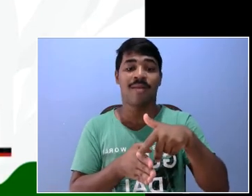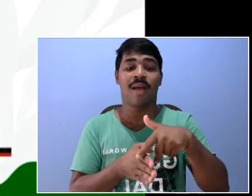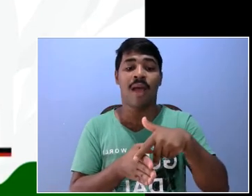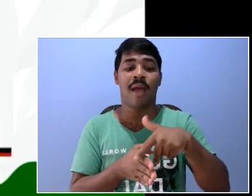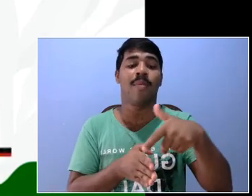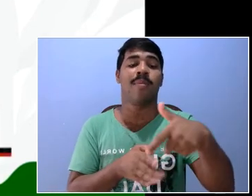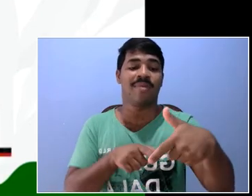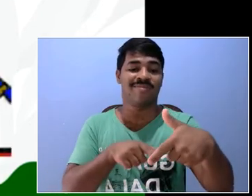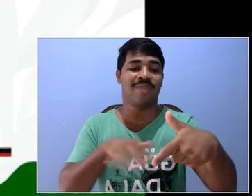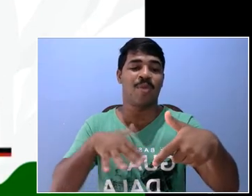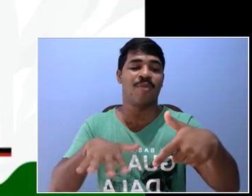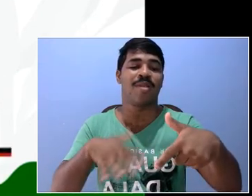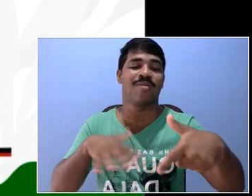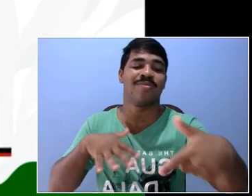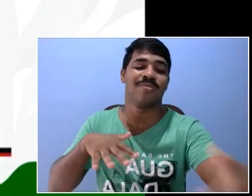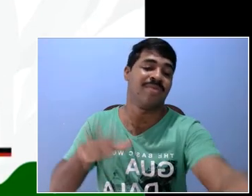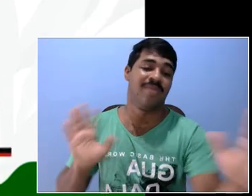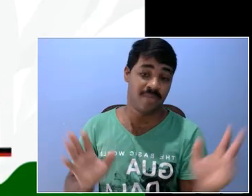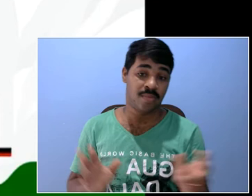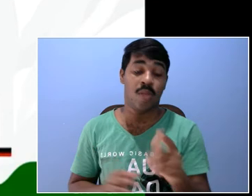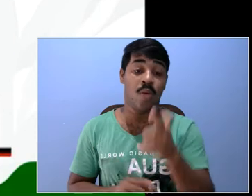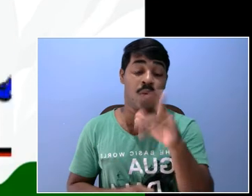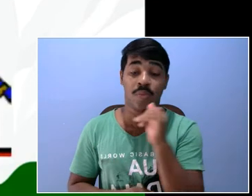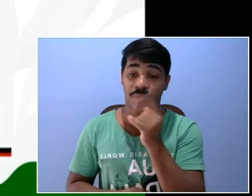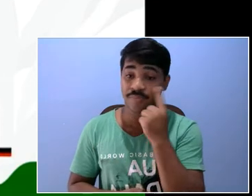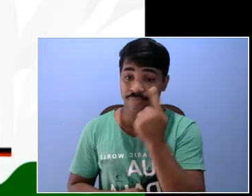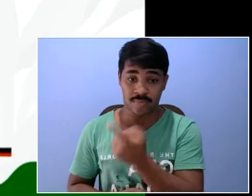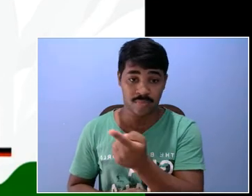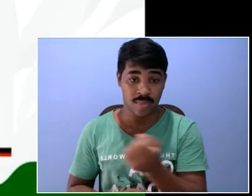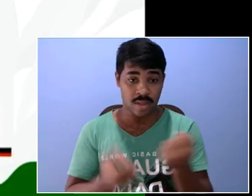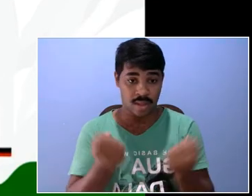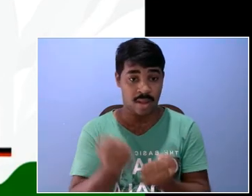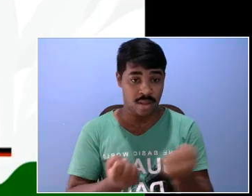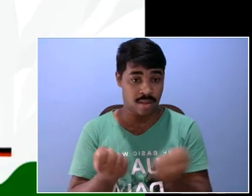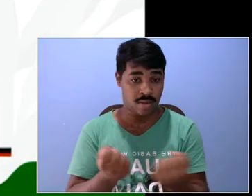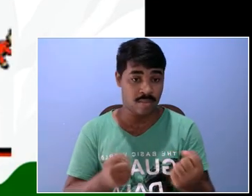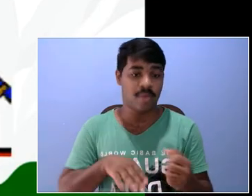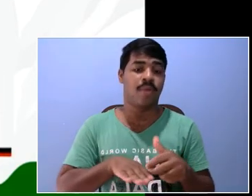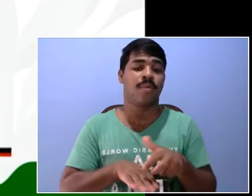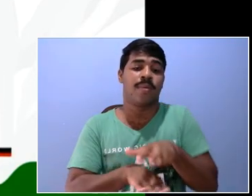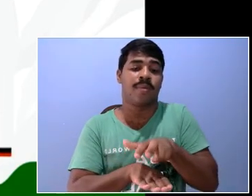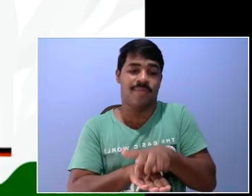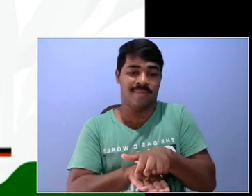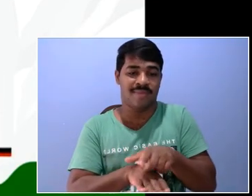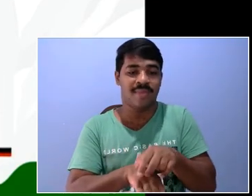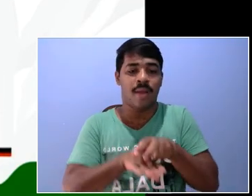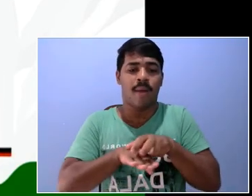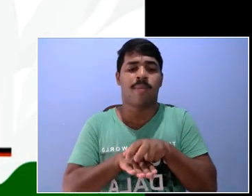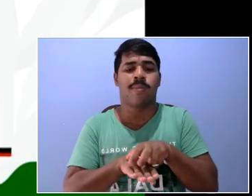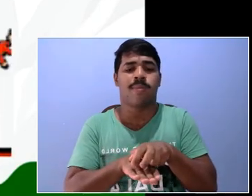para frente. Outro exemplo disso é o caso de um carro, né, a pessoa num carro que bate em algum